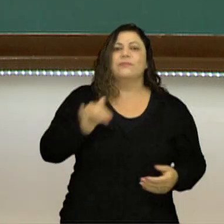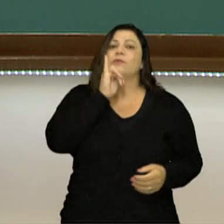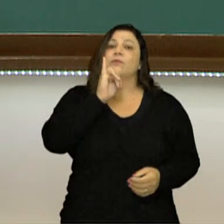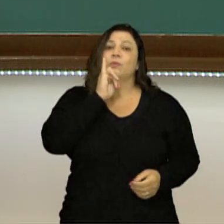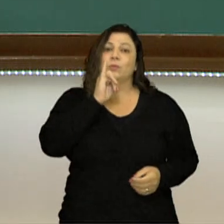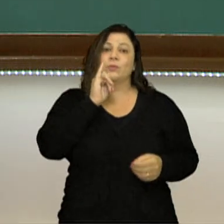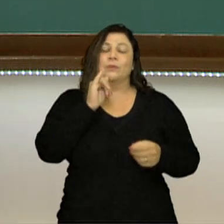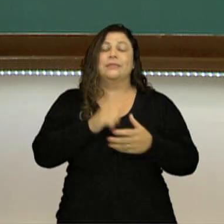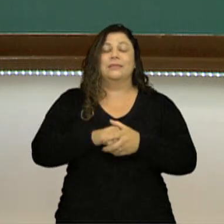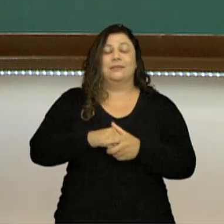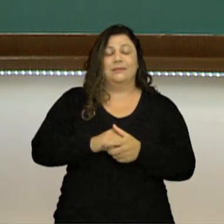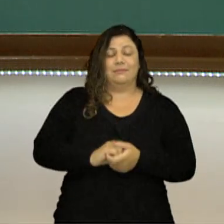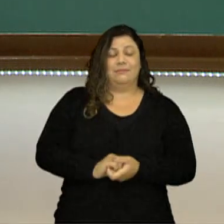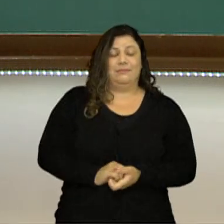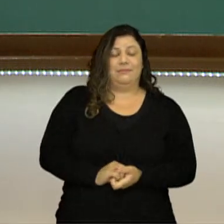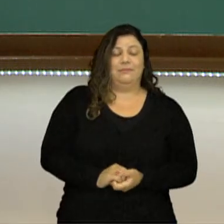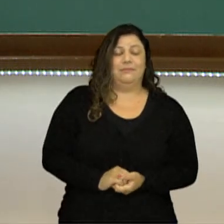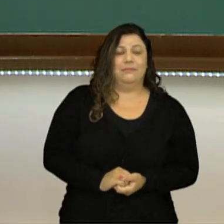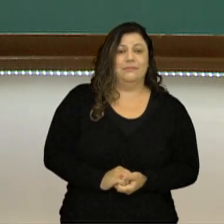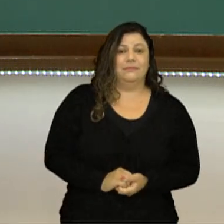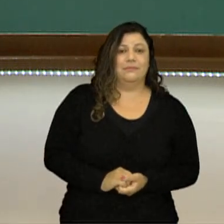então.